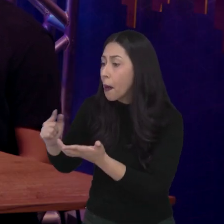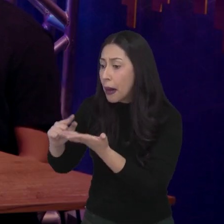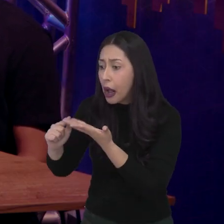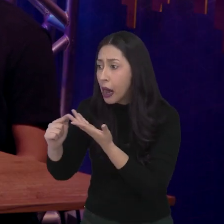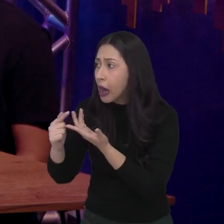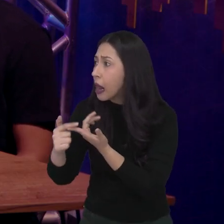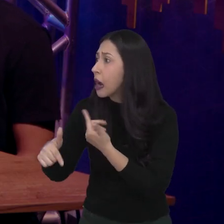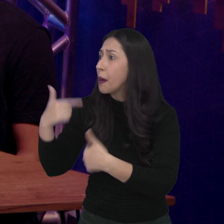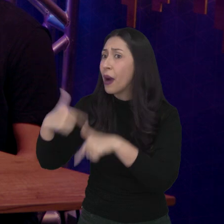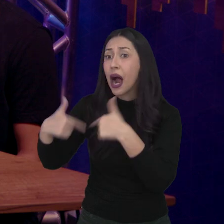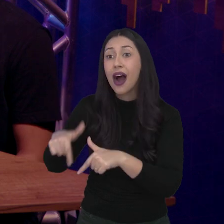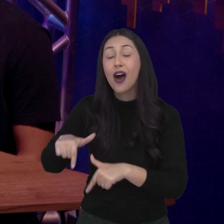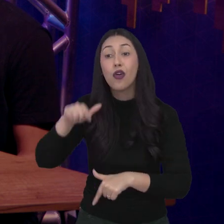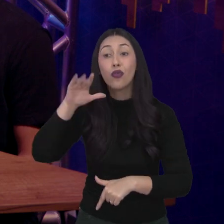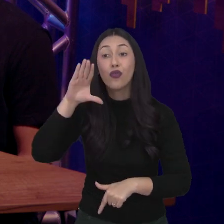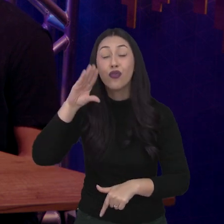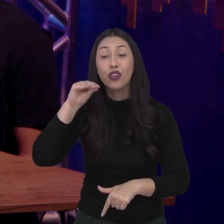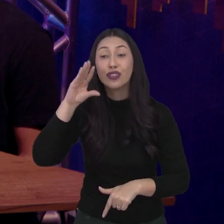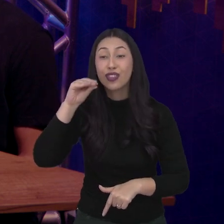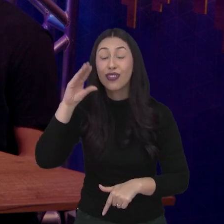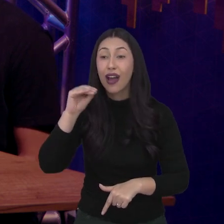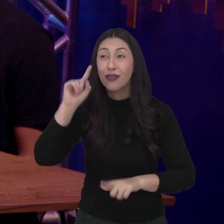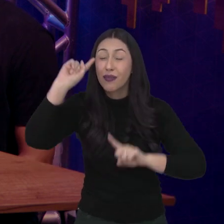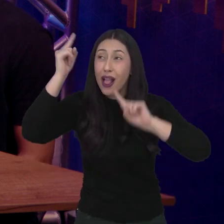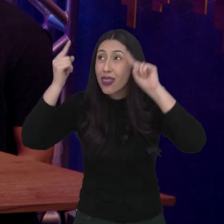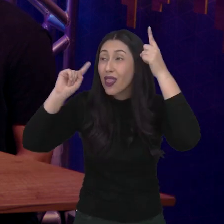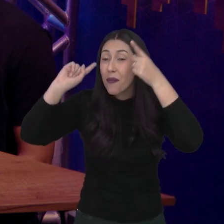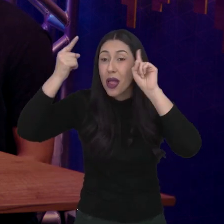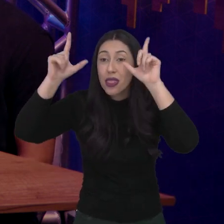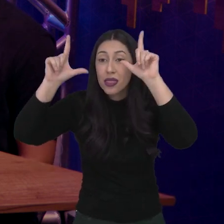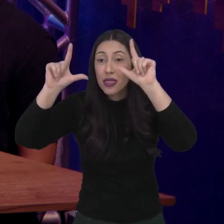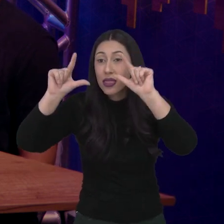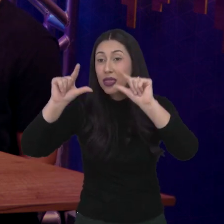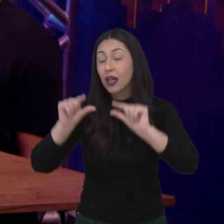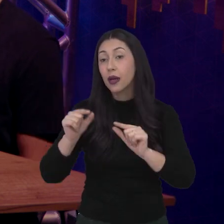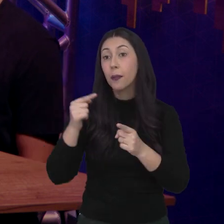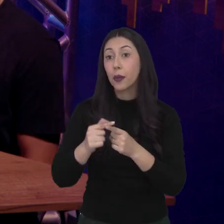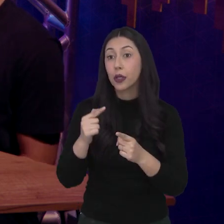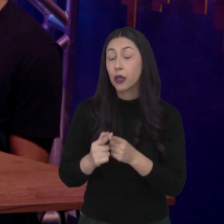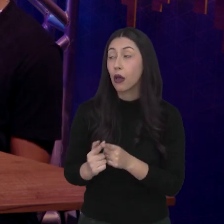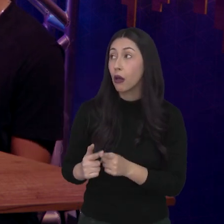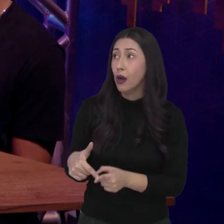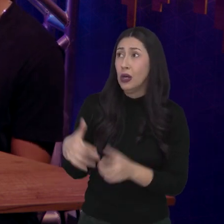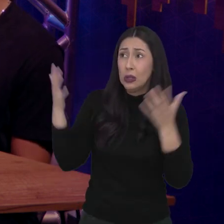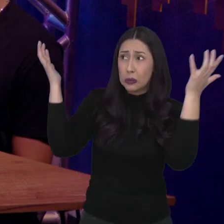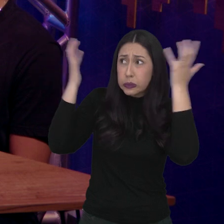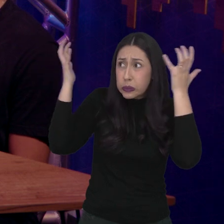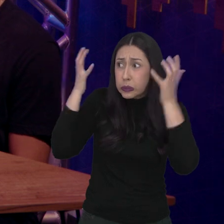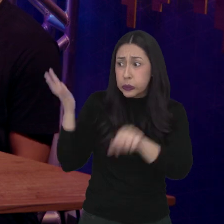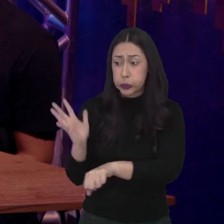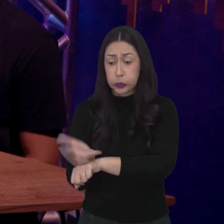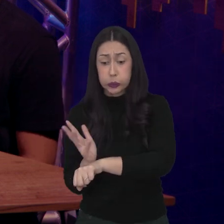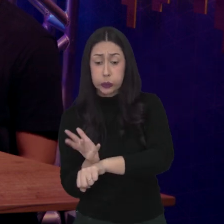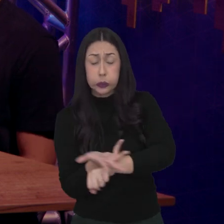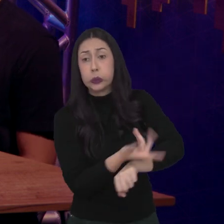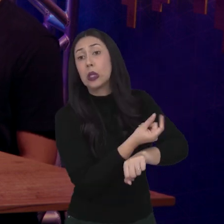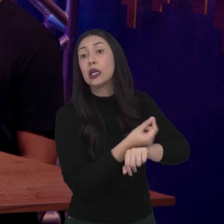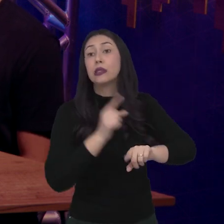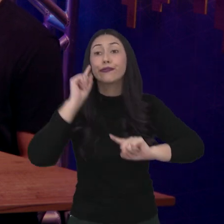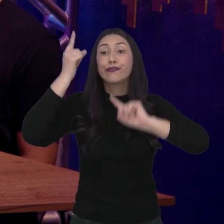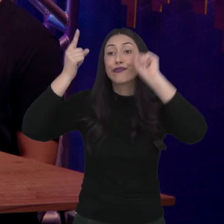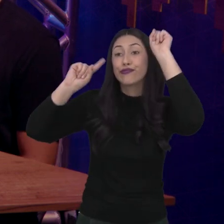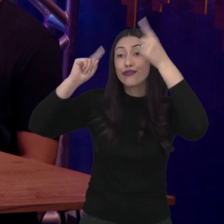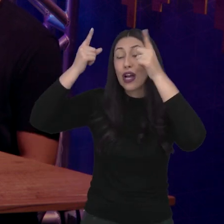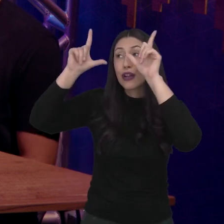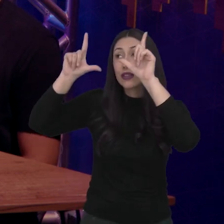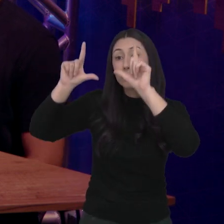você entregar, os funcionários, eles são menos criativos. Uhum. Então, a pressão no tempo reduz